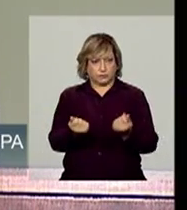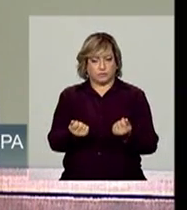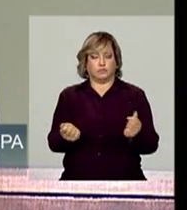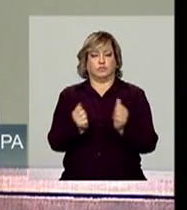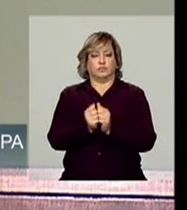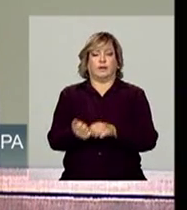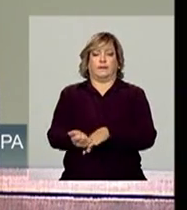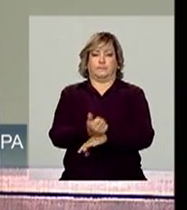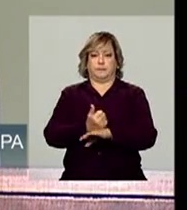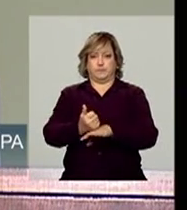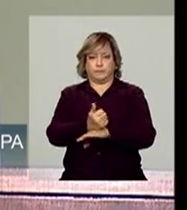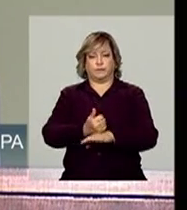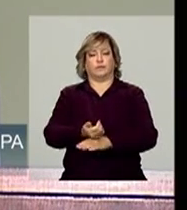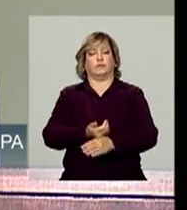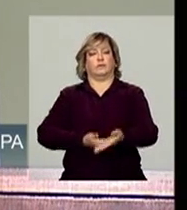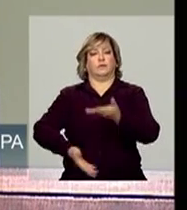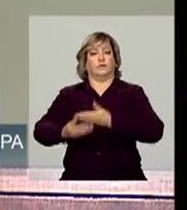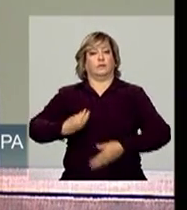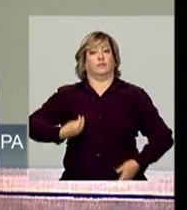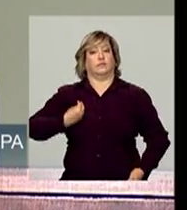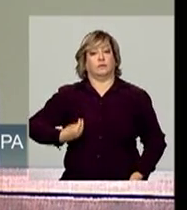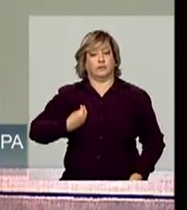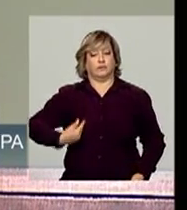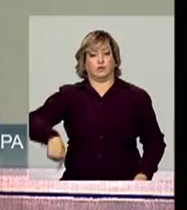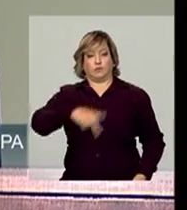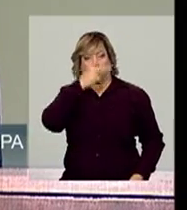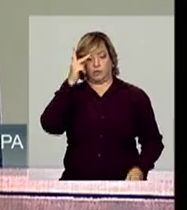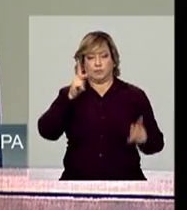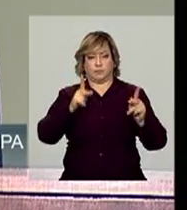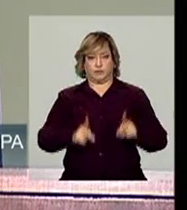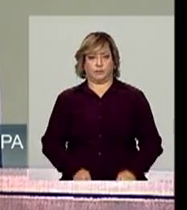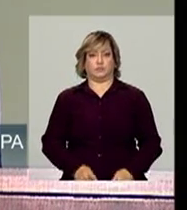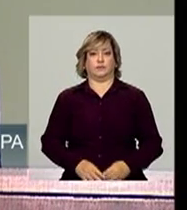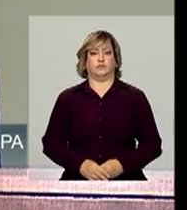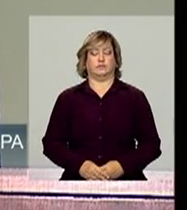para melhorar as condições de vida de nosso povo.